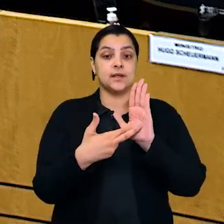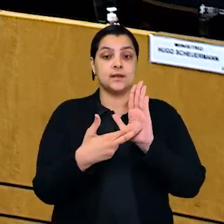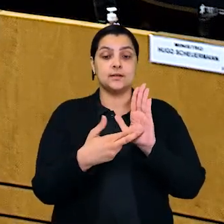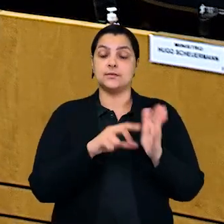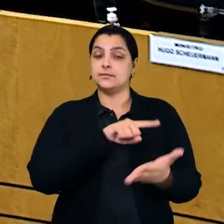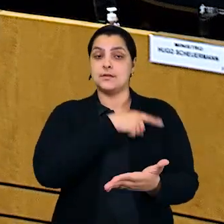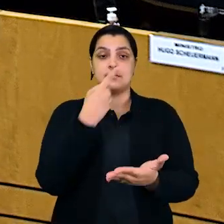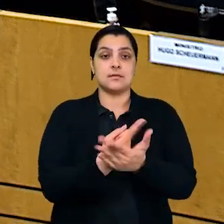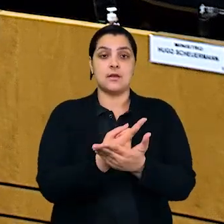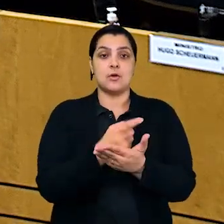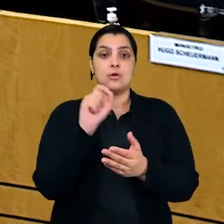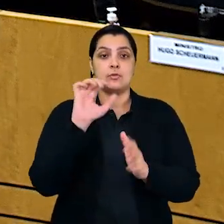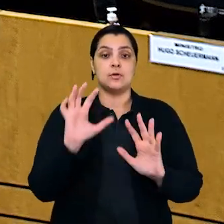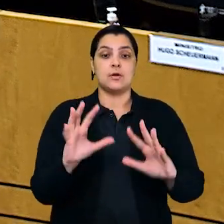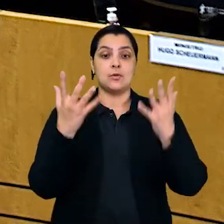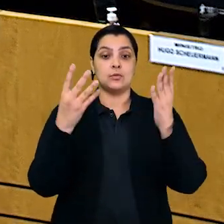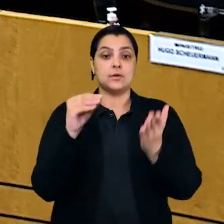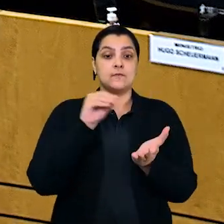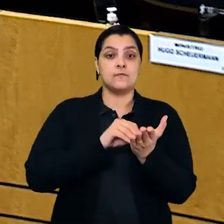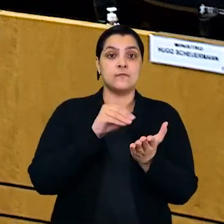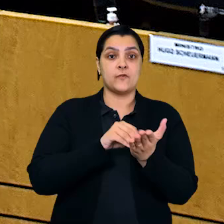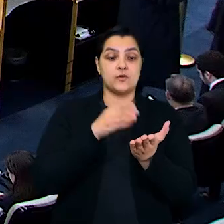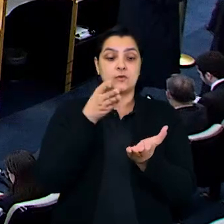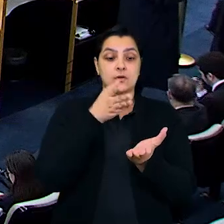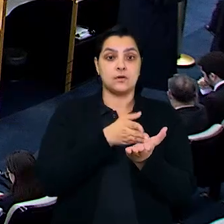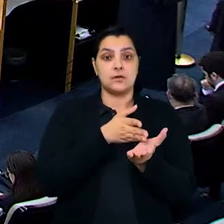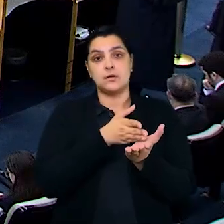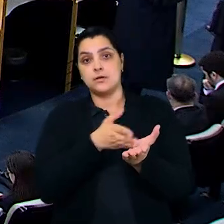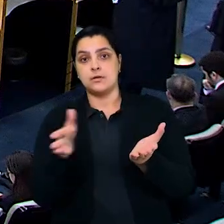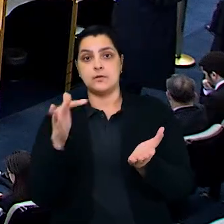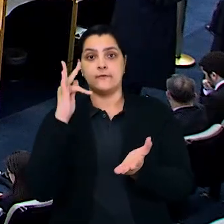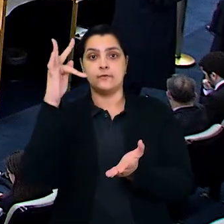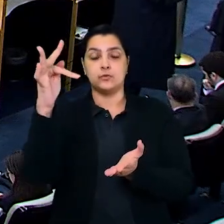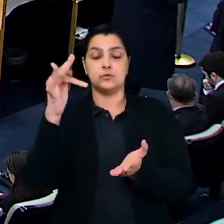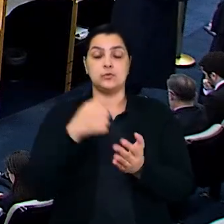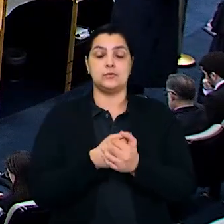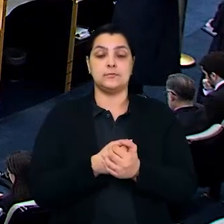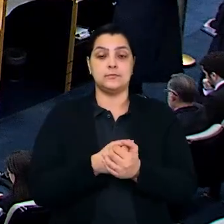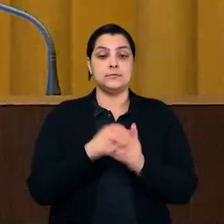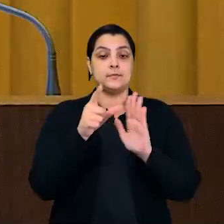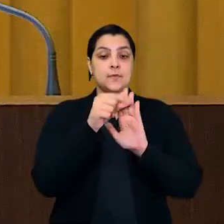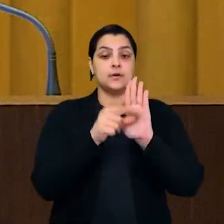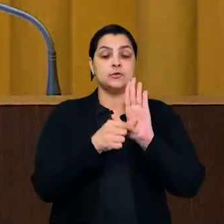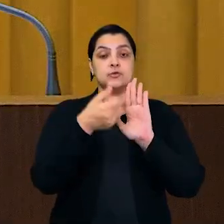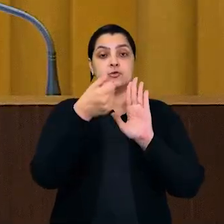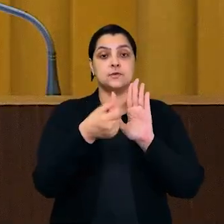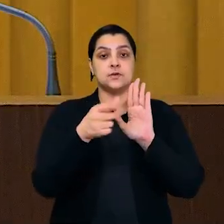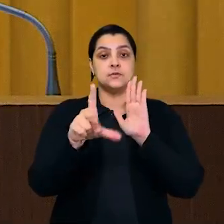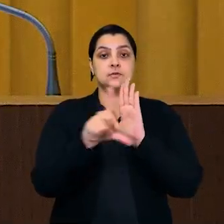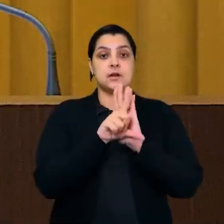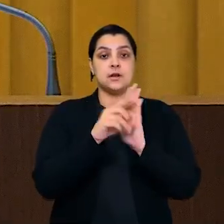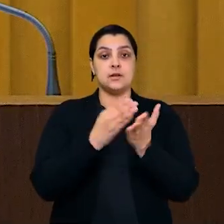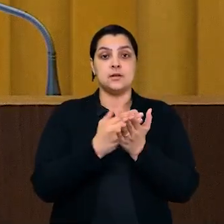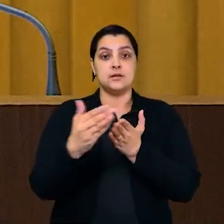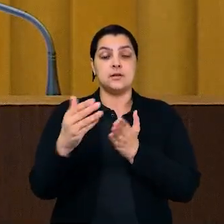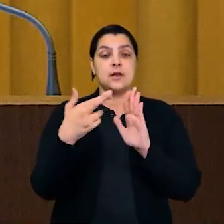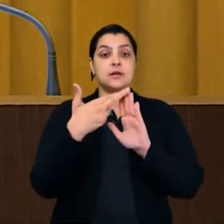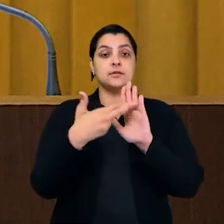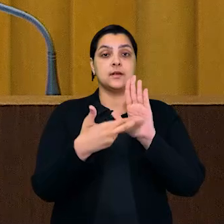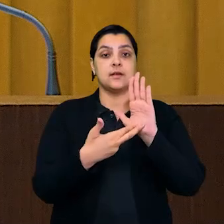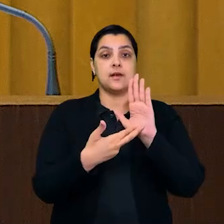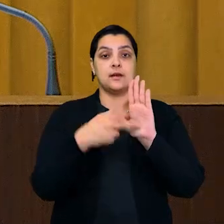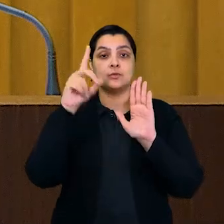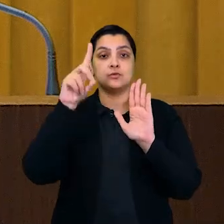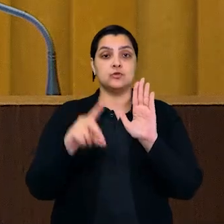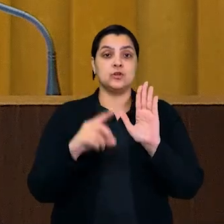aplicam imediatamente aos fatos pendentes ou futuros. A determinação está prevista no artigo 6º da Lei de Introdução às Normas